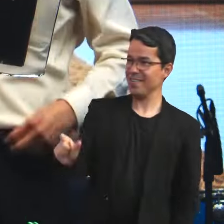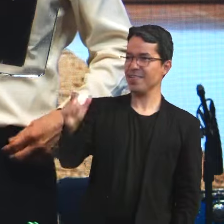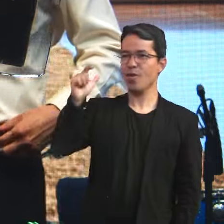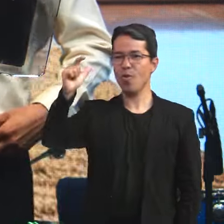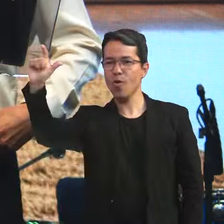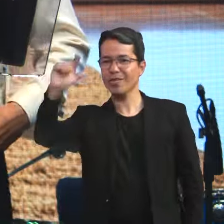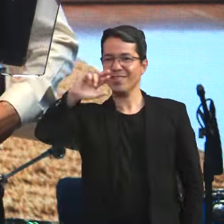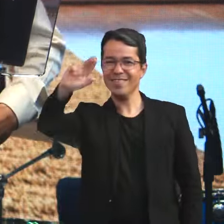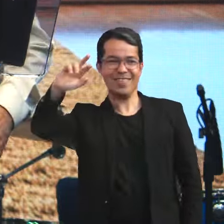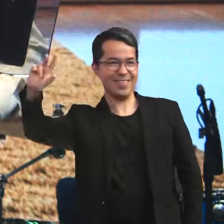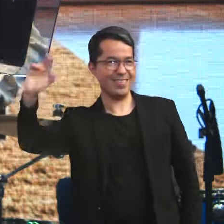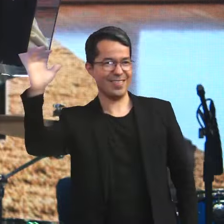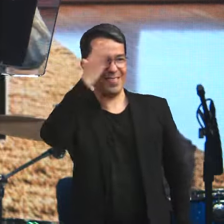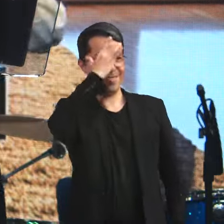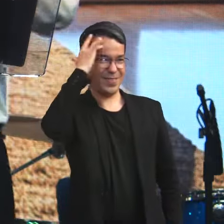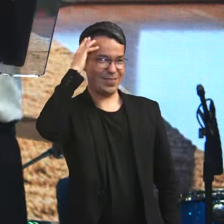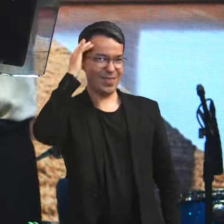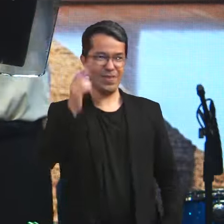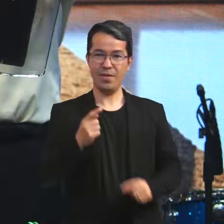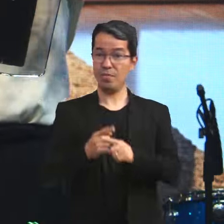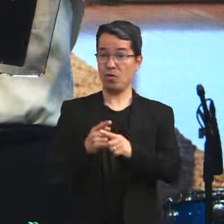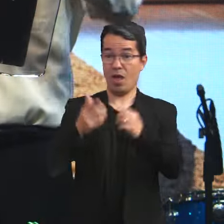Conor grandão